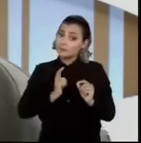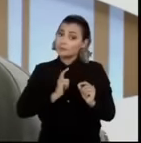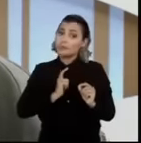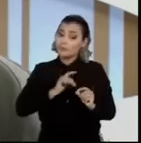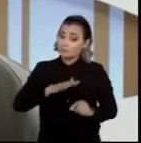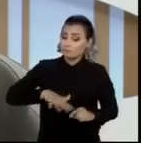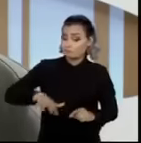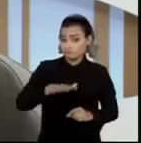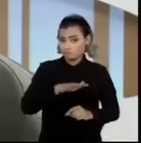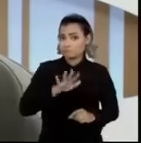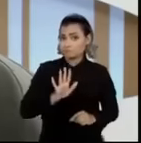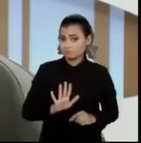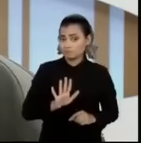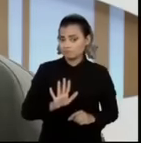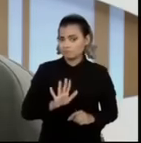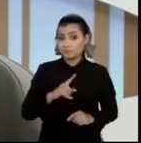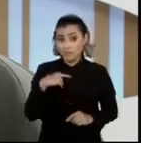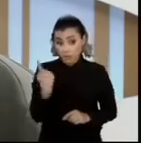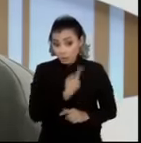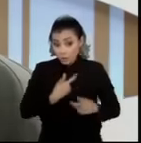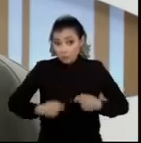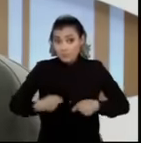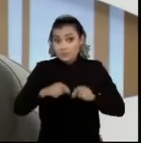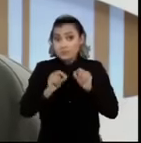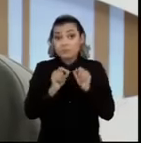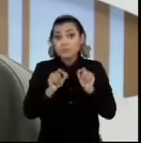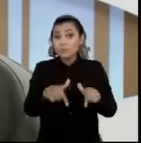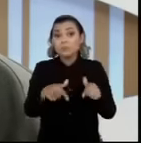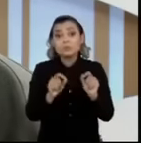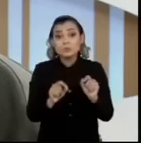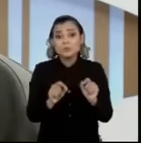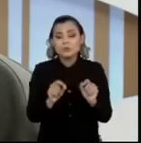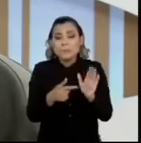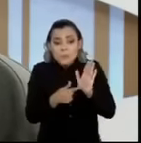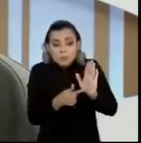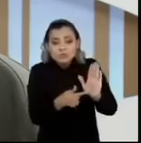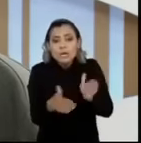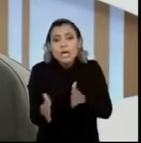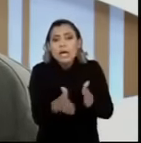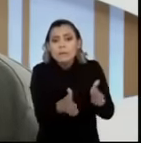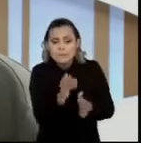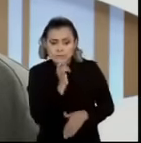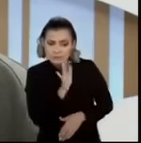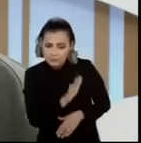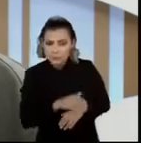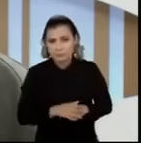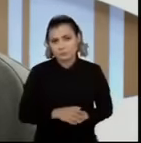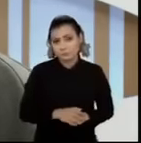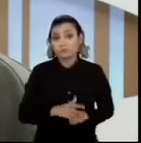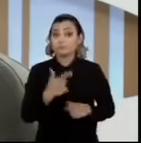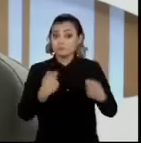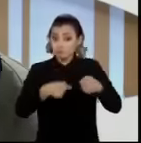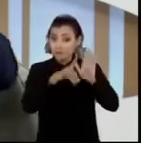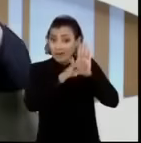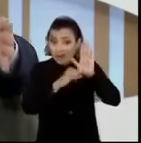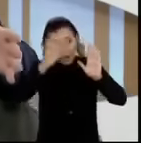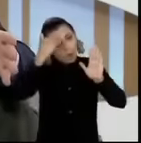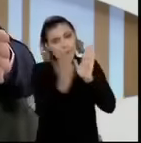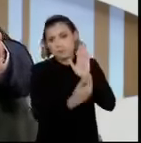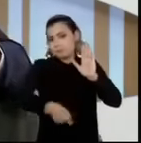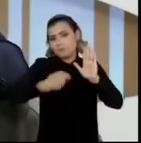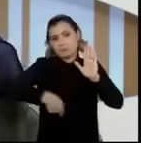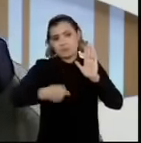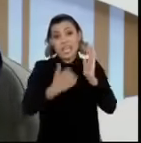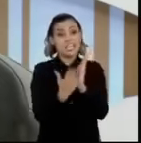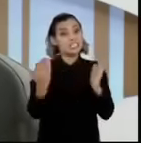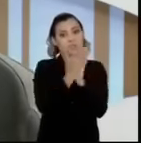sentido. Então, o que a gente precisa fazer nesse momento? Indicar qual é o caminho. O caminho é cumprir a lei sem